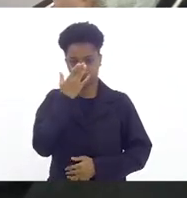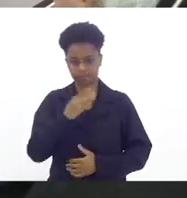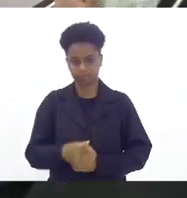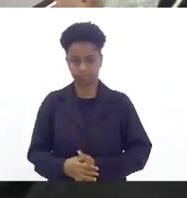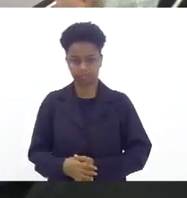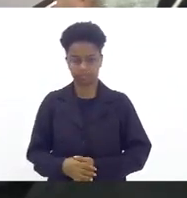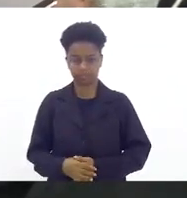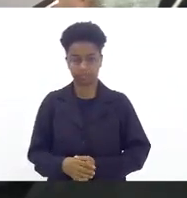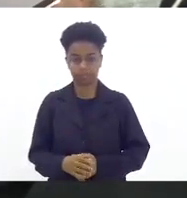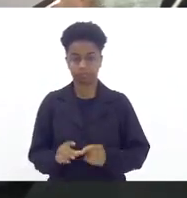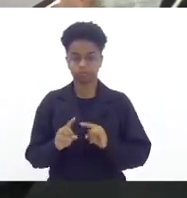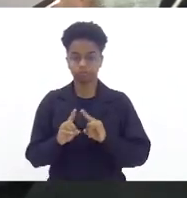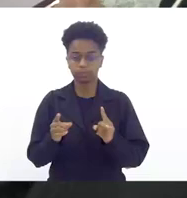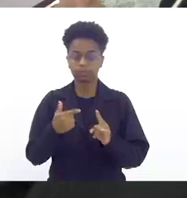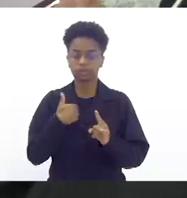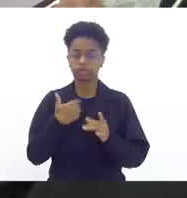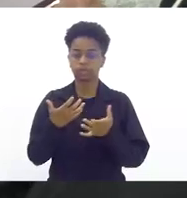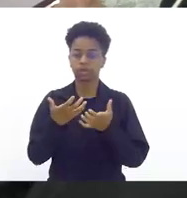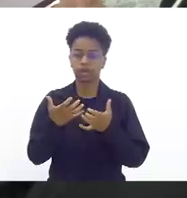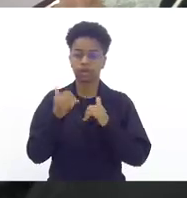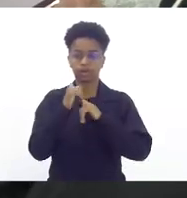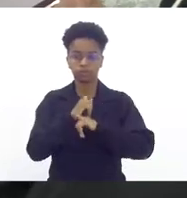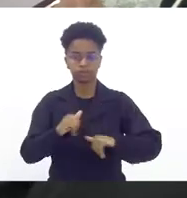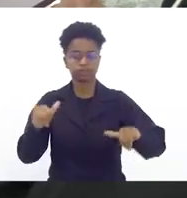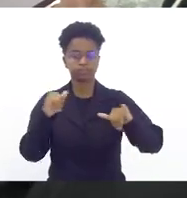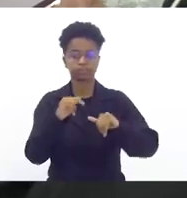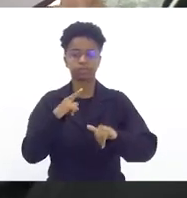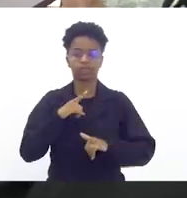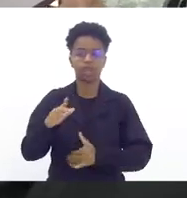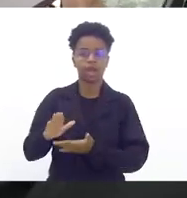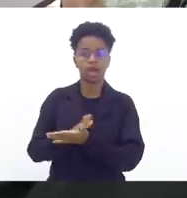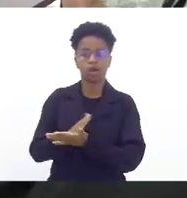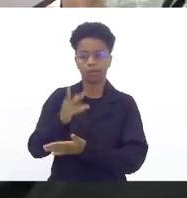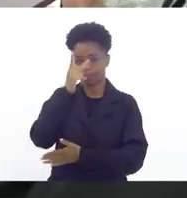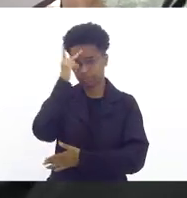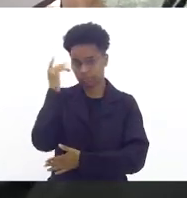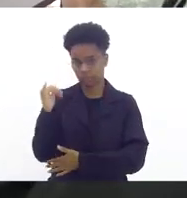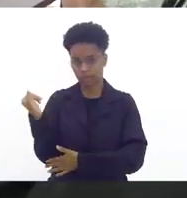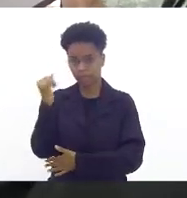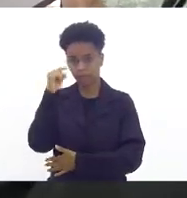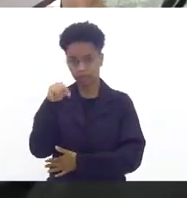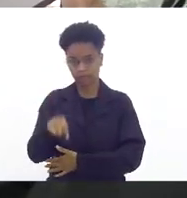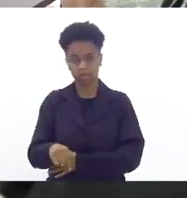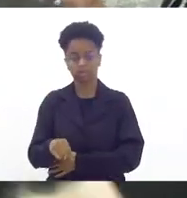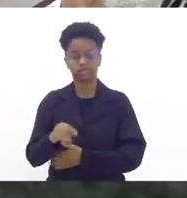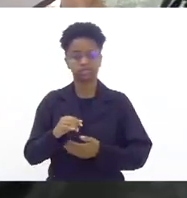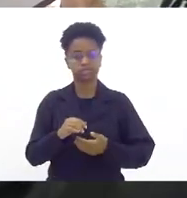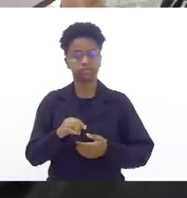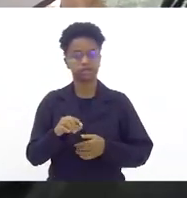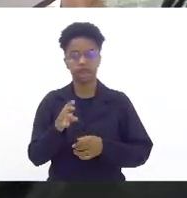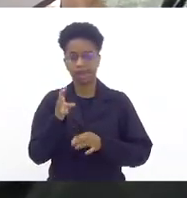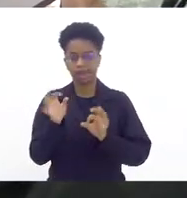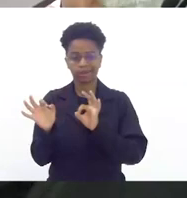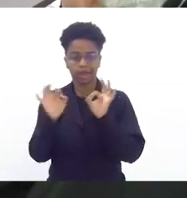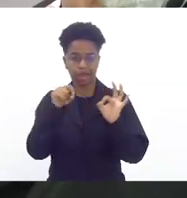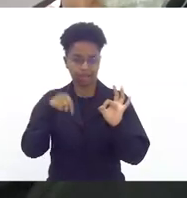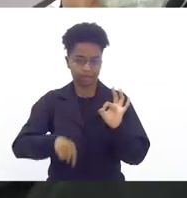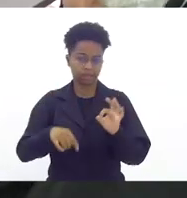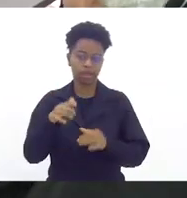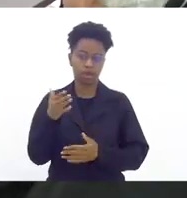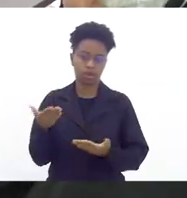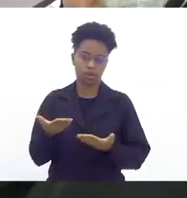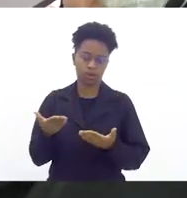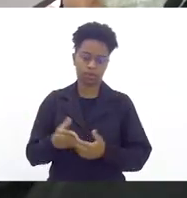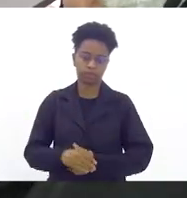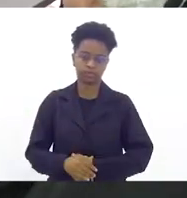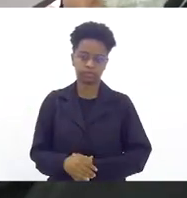Mas antes eu quero anunciar algumas pessoas, alguns militantes, ativistas importantes que nos prestigiam aqui nesse momento. Mas tem que falar com os seus demais.